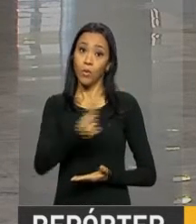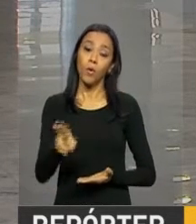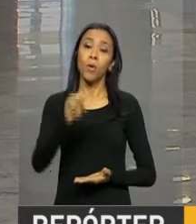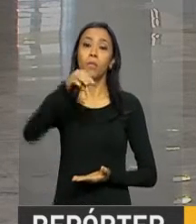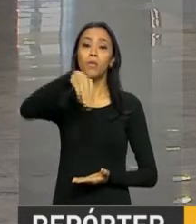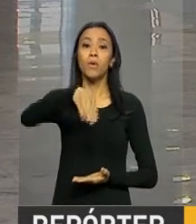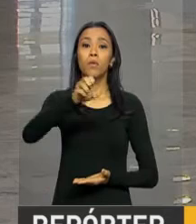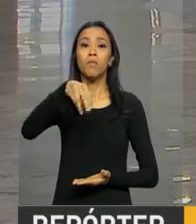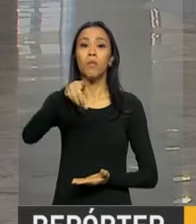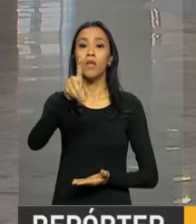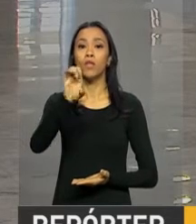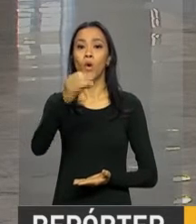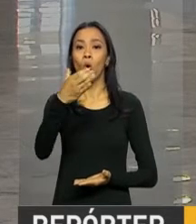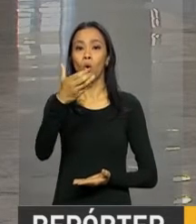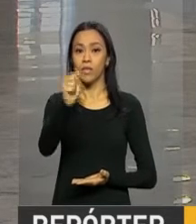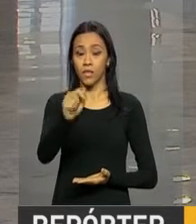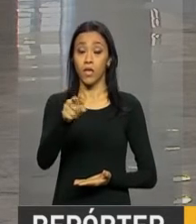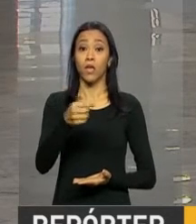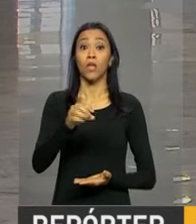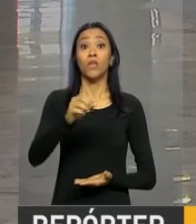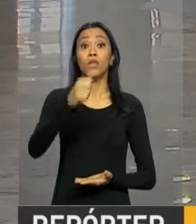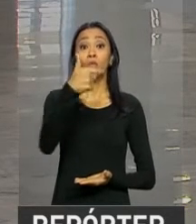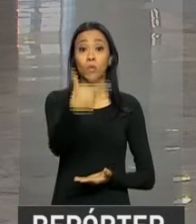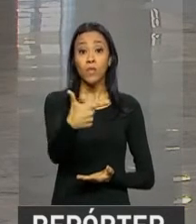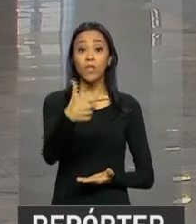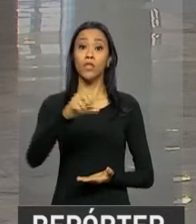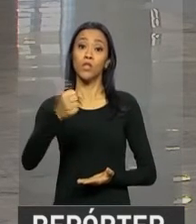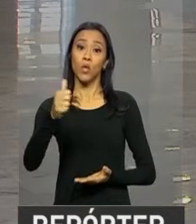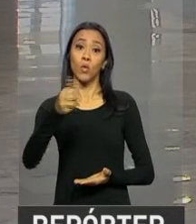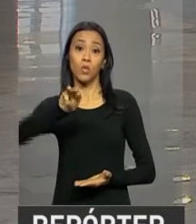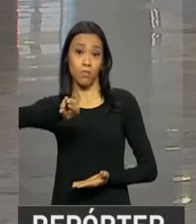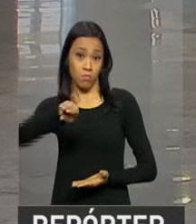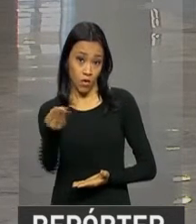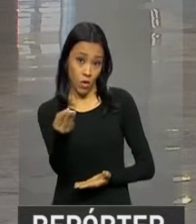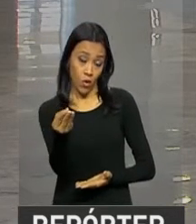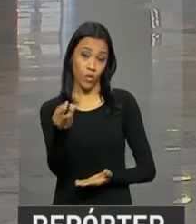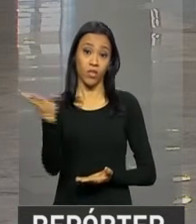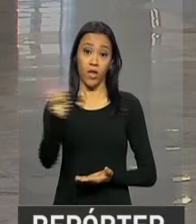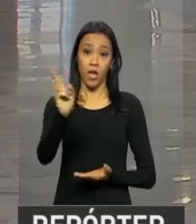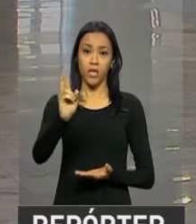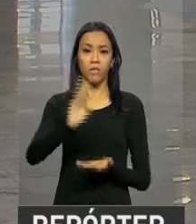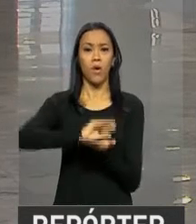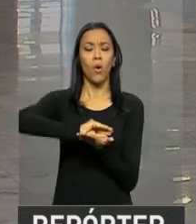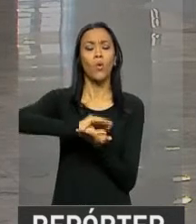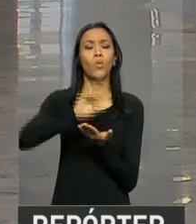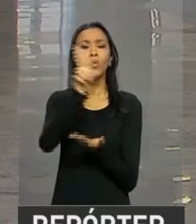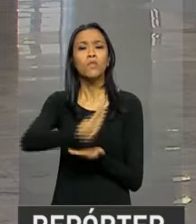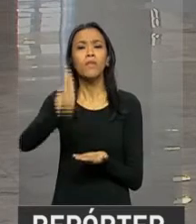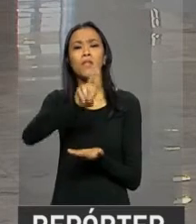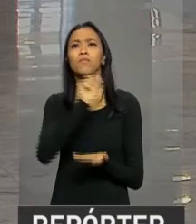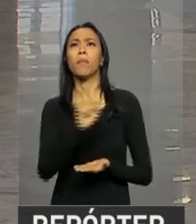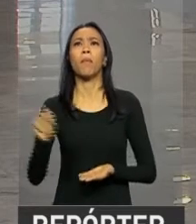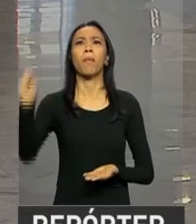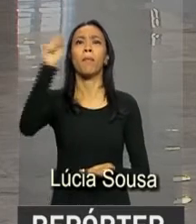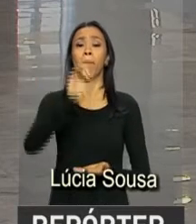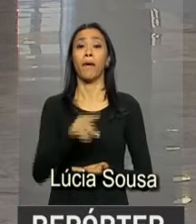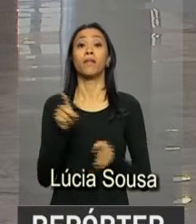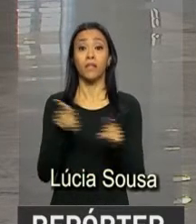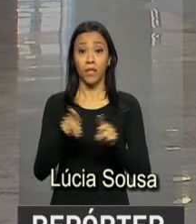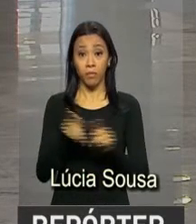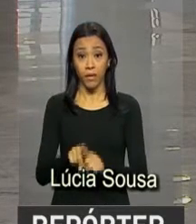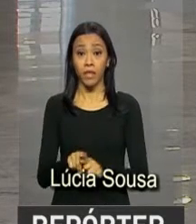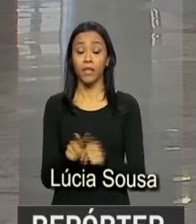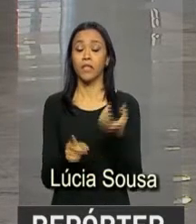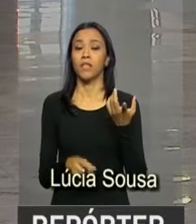liberação de 211 milhões de reais para as universidades federais e institutos federais de ciência,